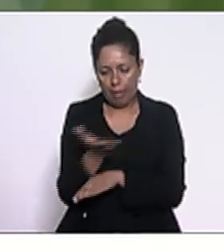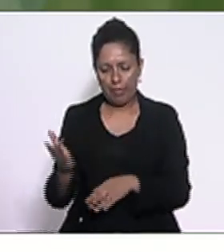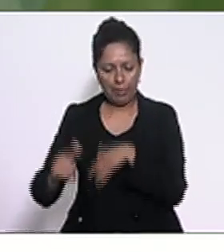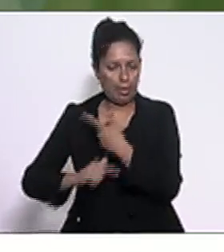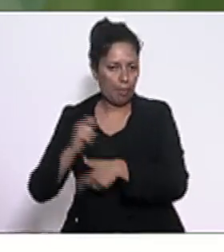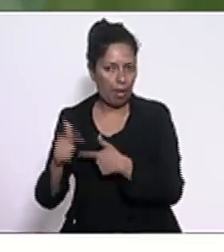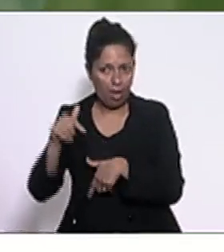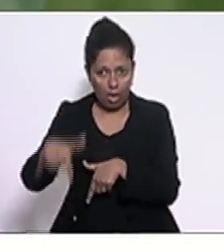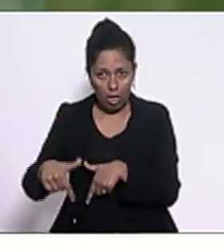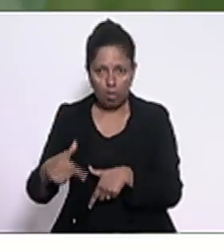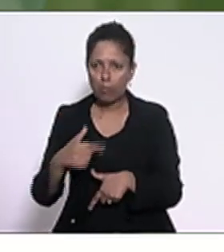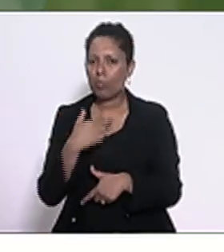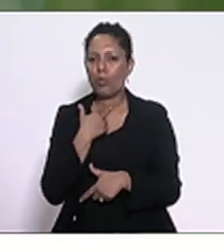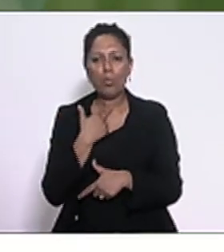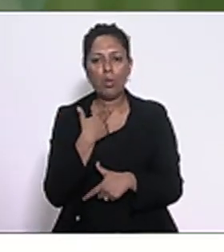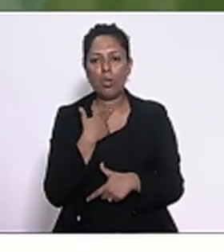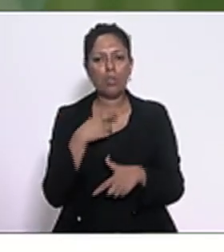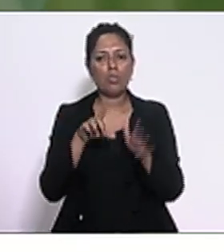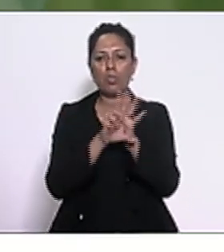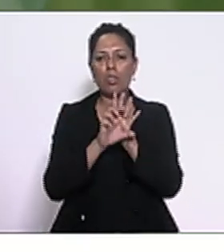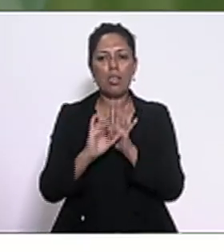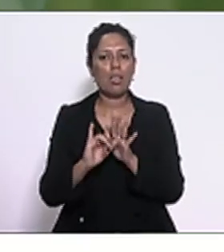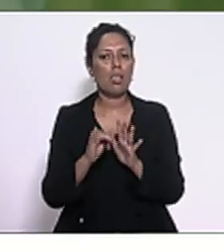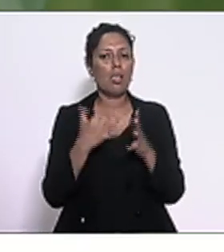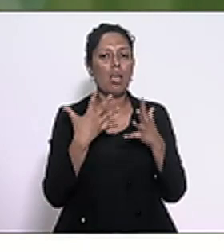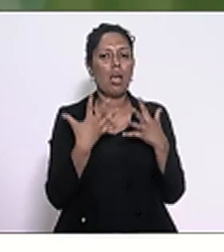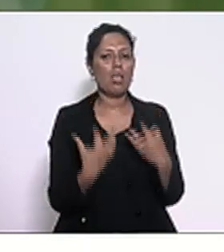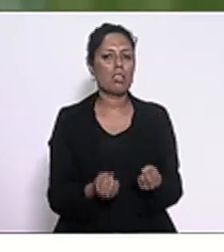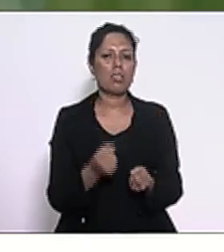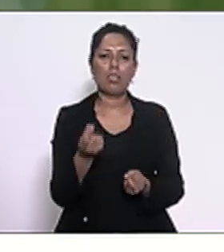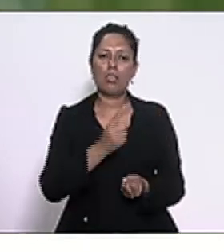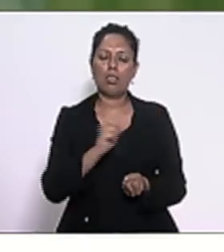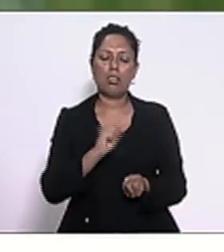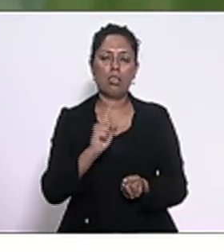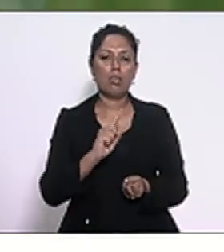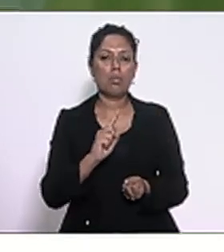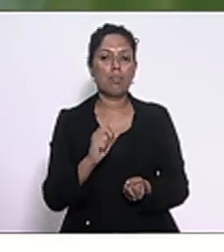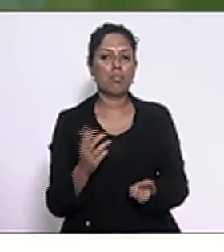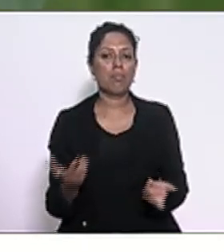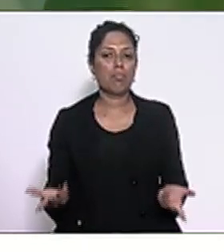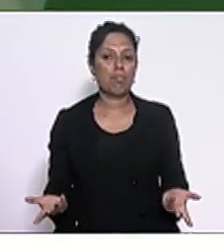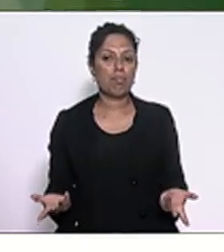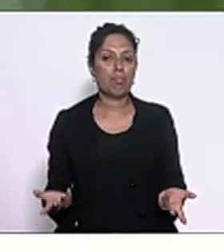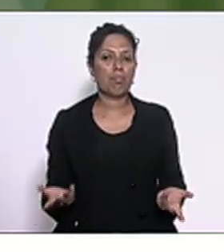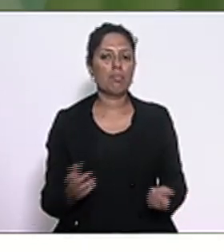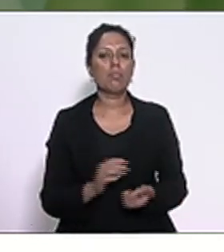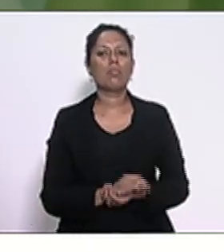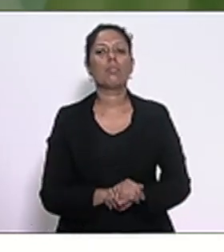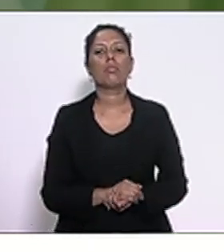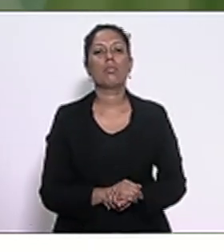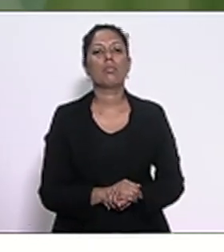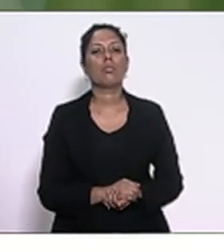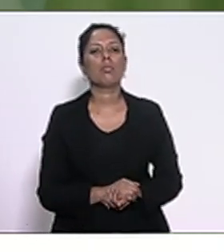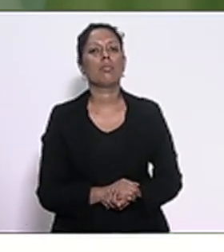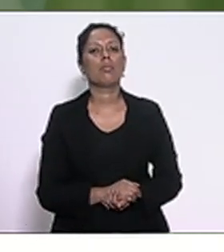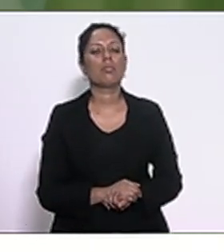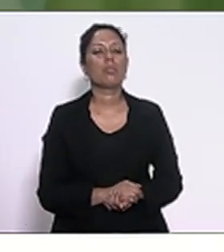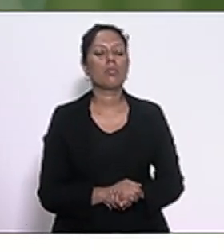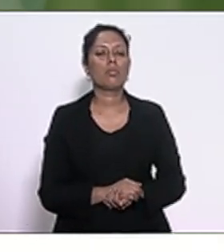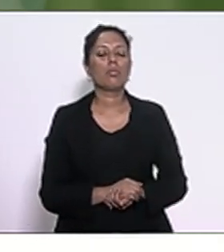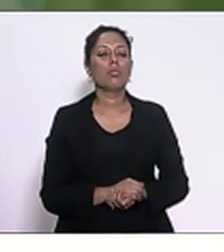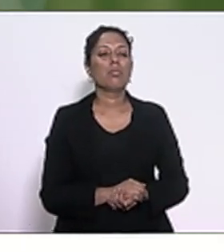desenvolvimento. Isso certamente será questionado pelos órgãos de controle, como nós estamos vendo lá desde que